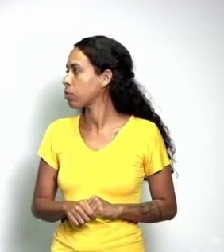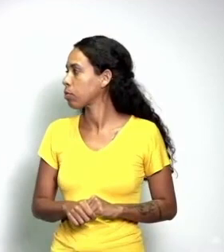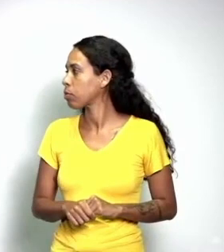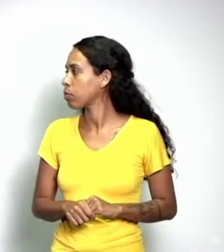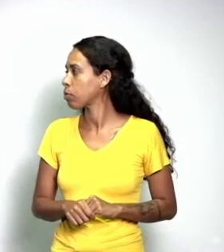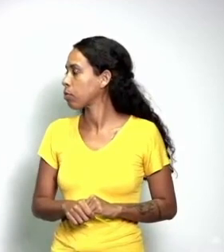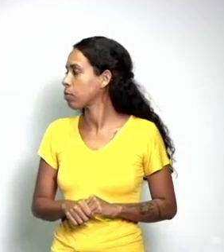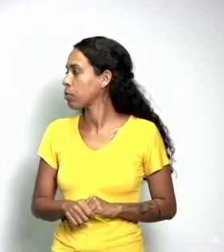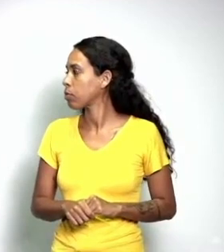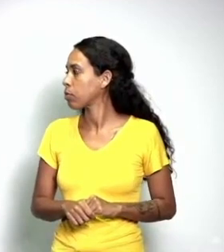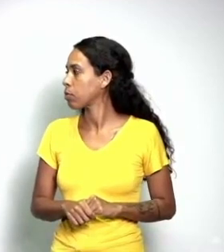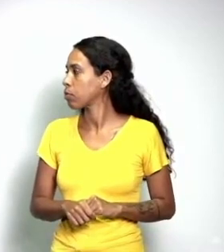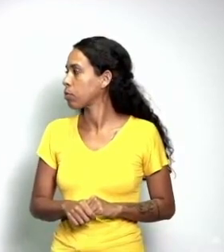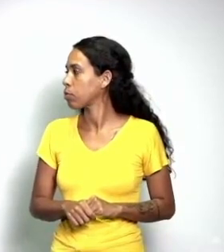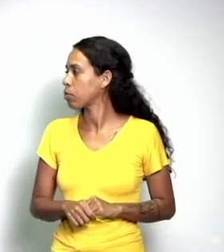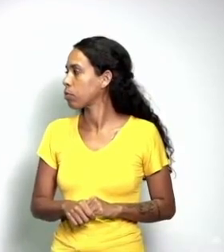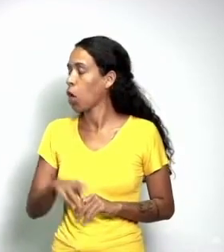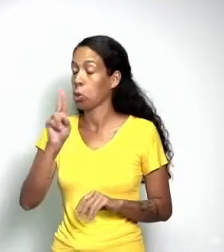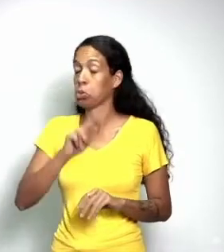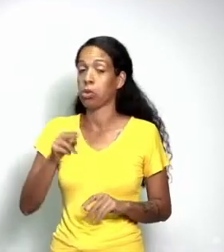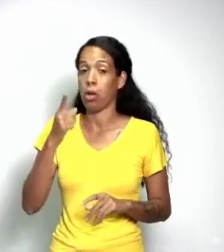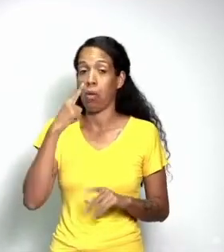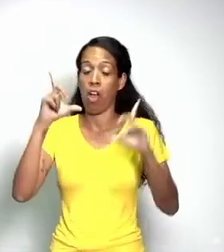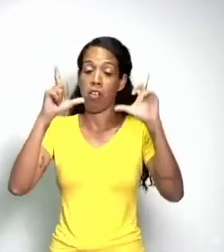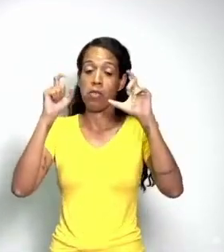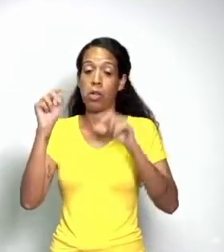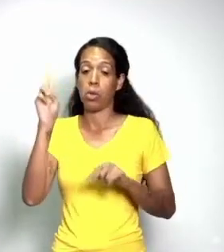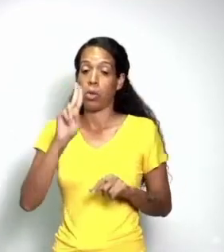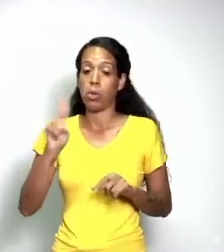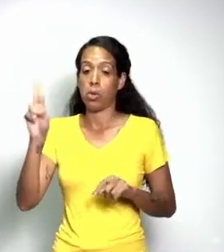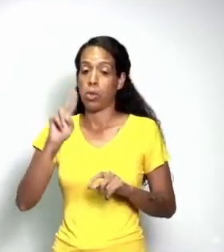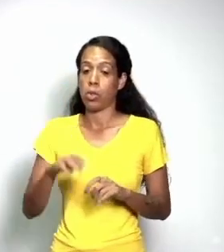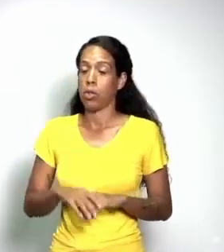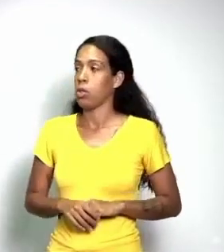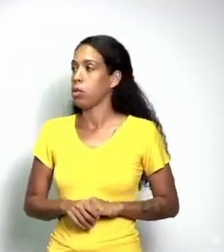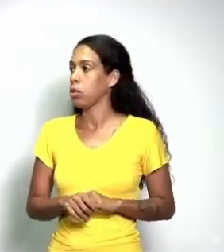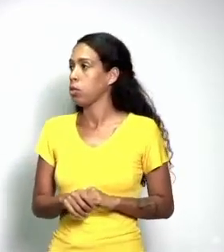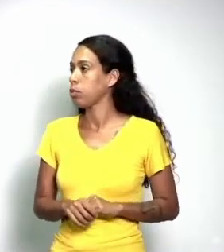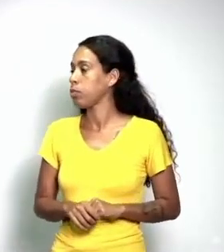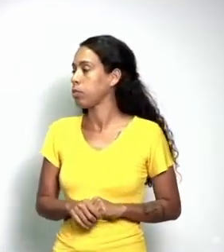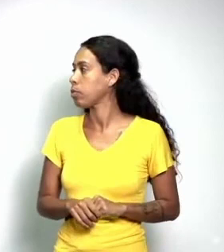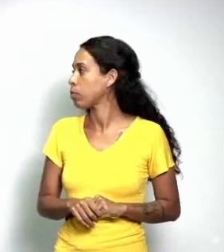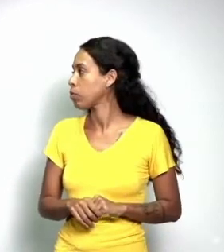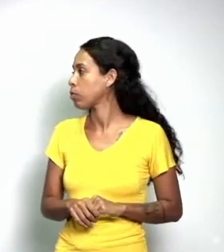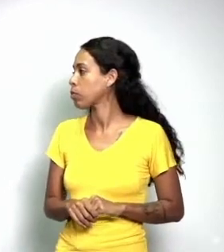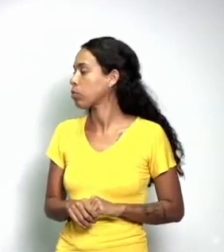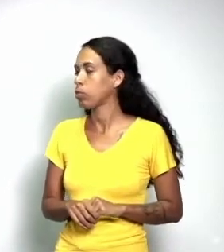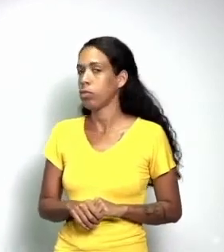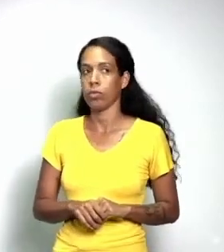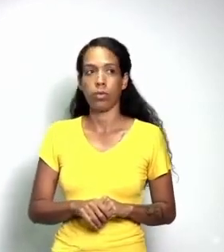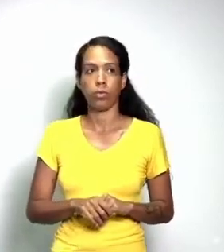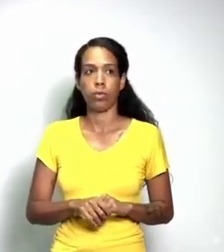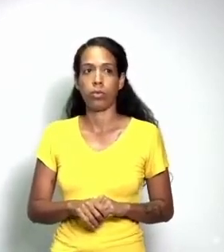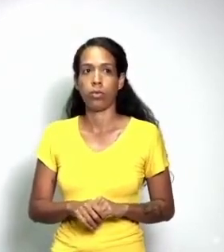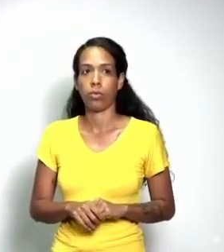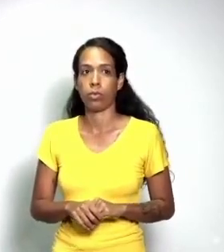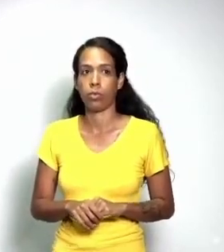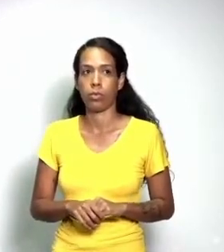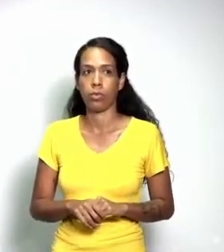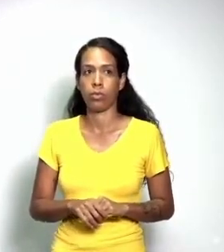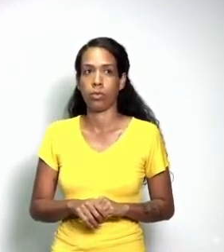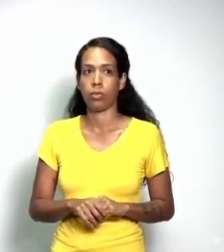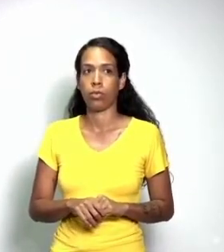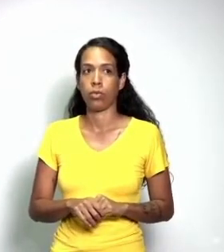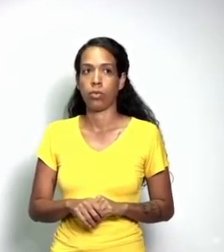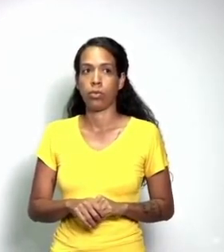usando esse material. Aqui, no caso, é o material que a Tainara fez. E esse